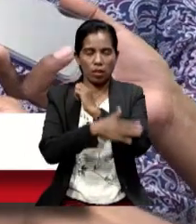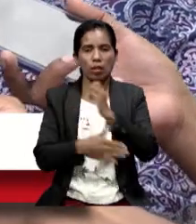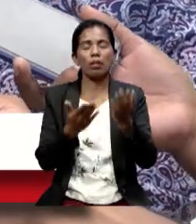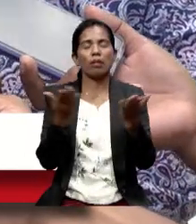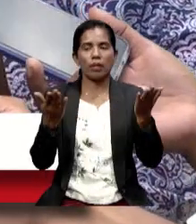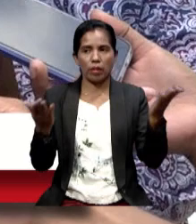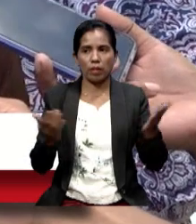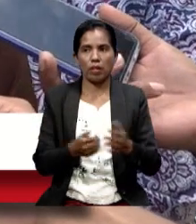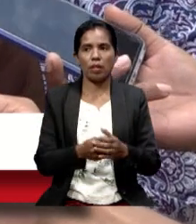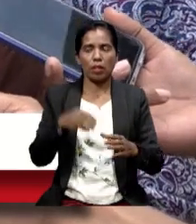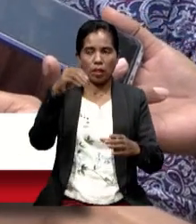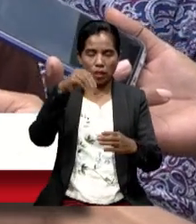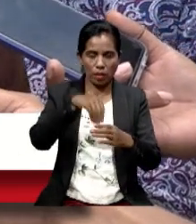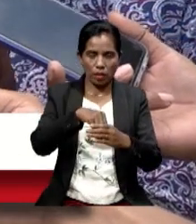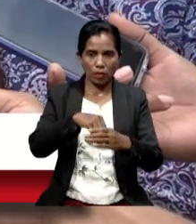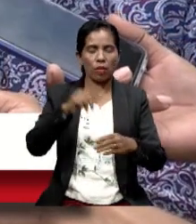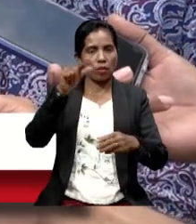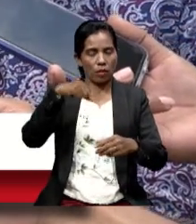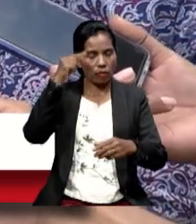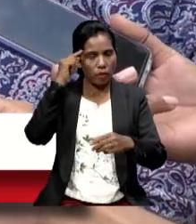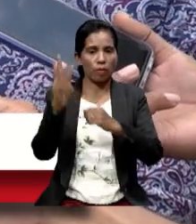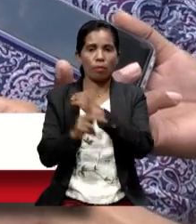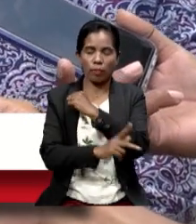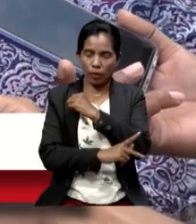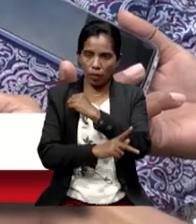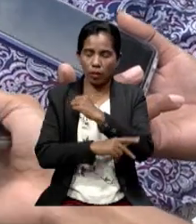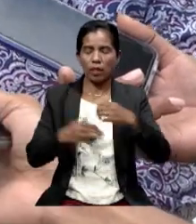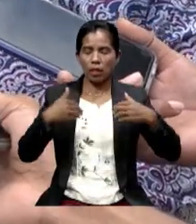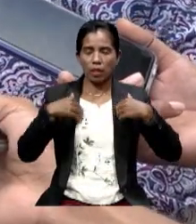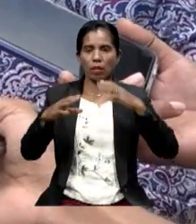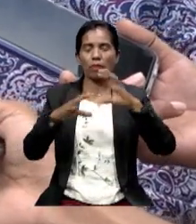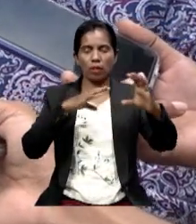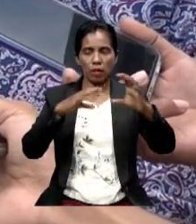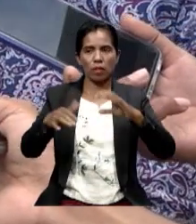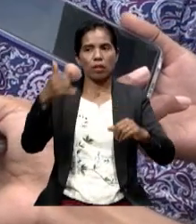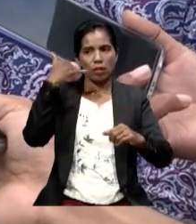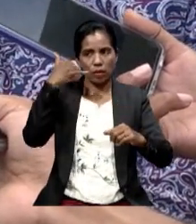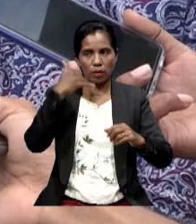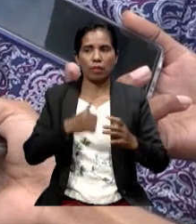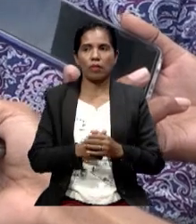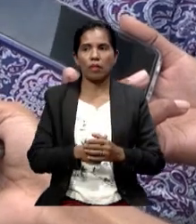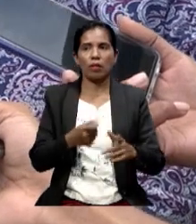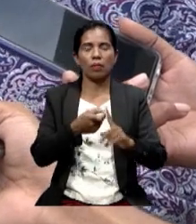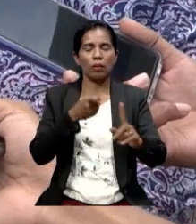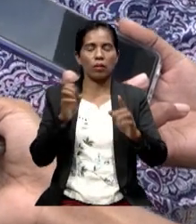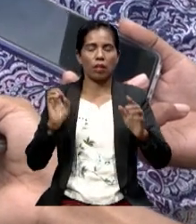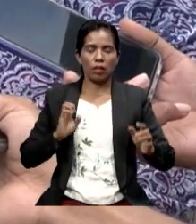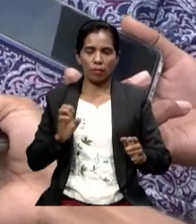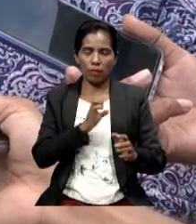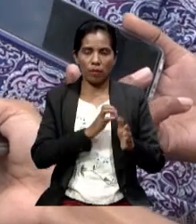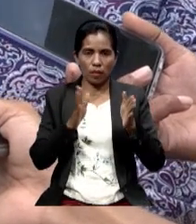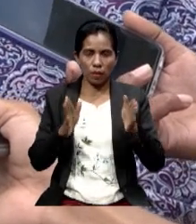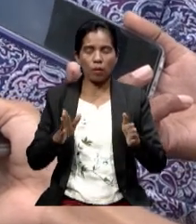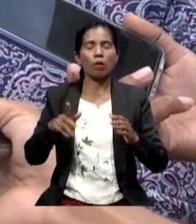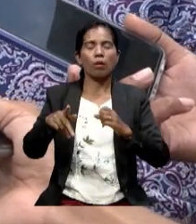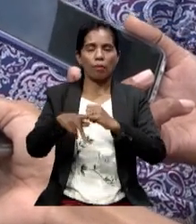atlori inklui governo Portugal iha komunikasi le usi via telefone usi embaixador Portugal iha Timor Leste